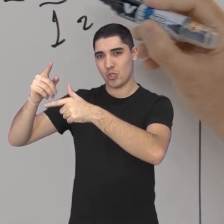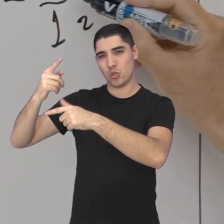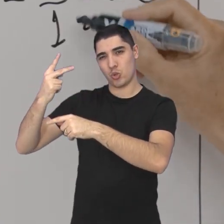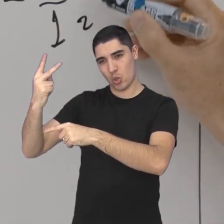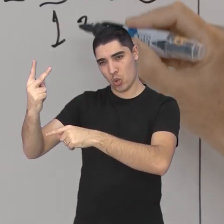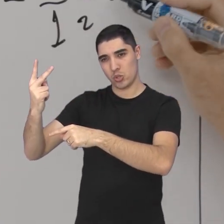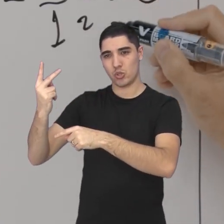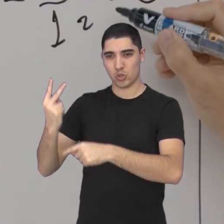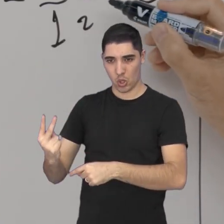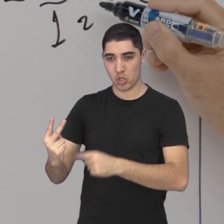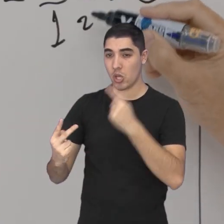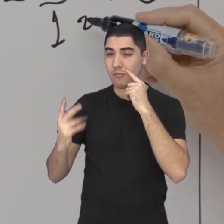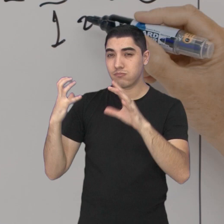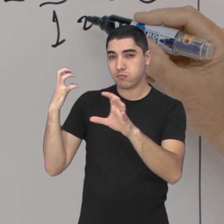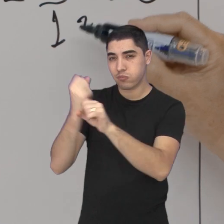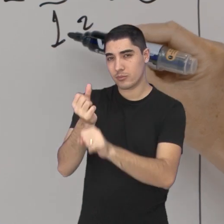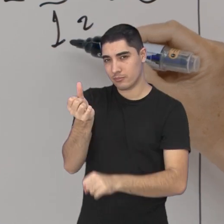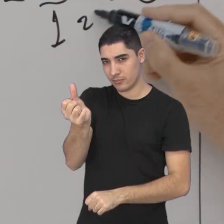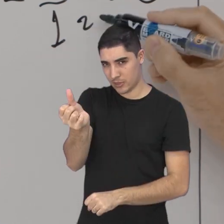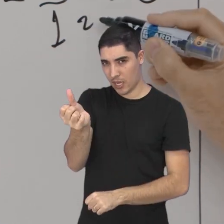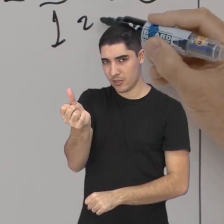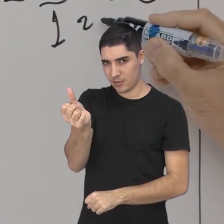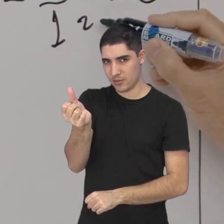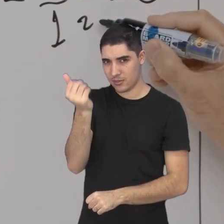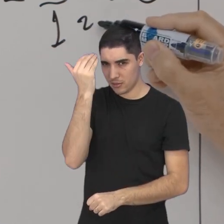6, ok?